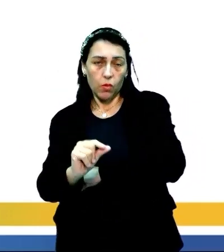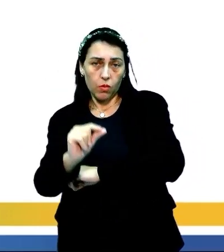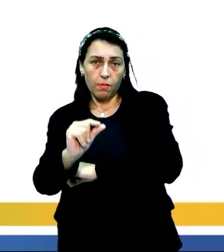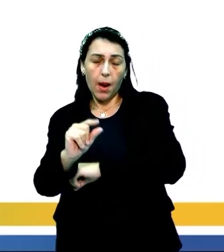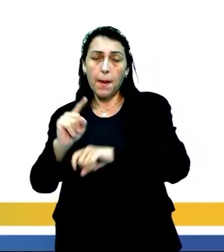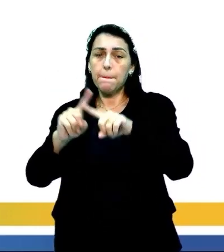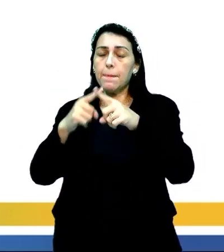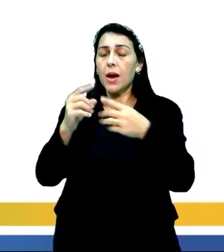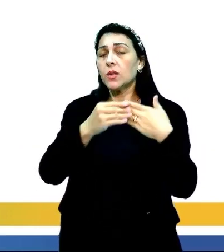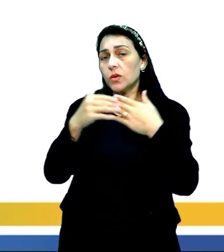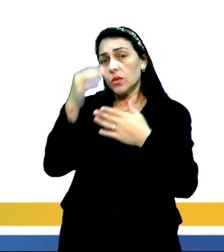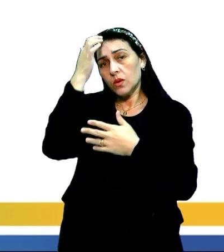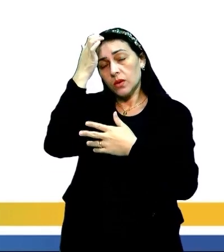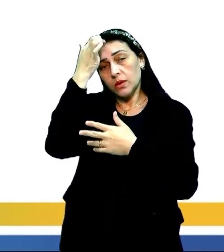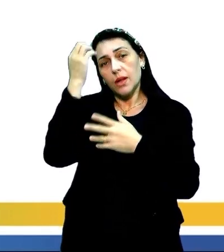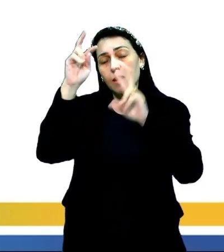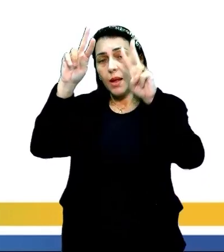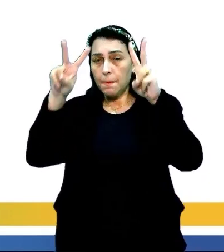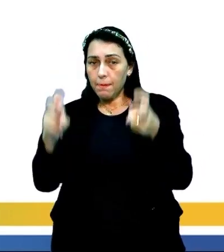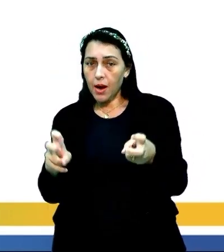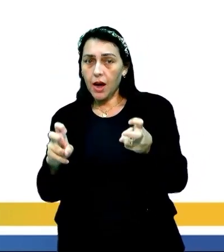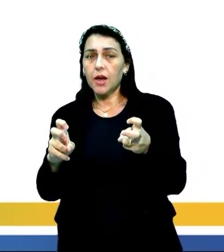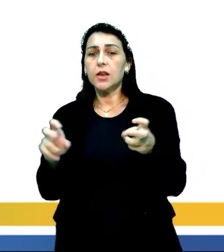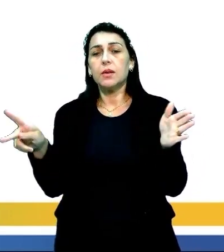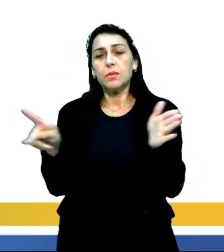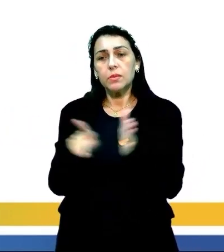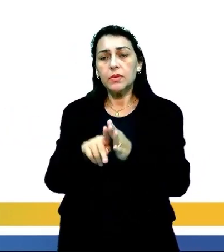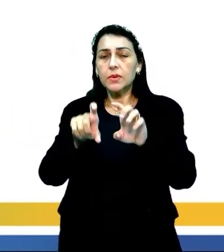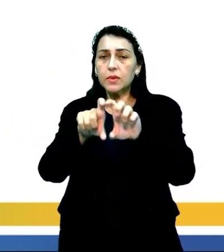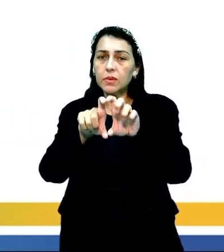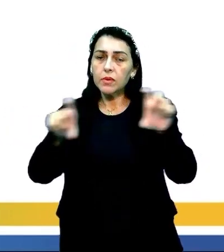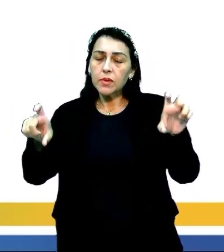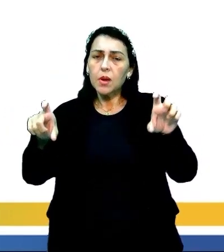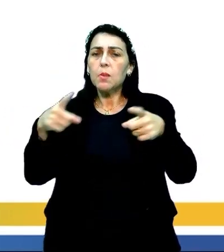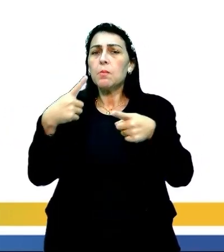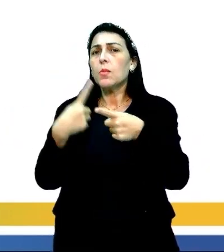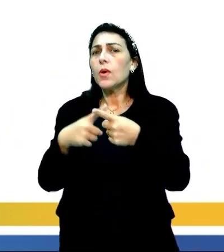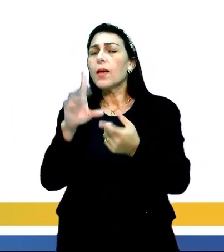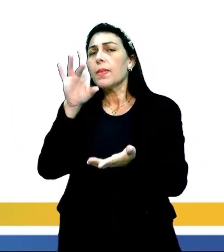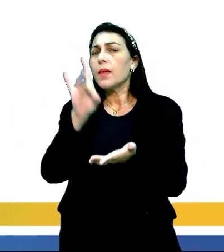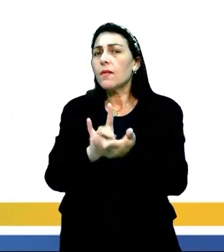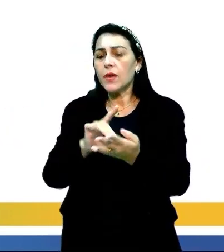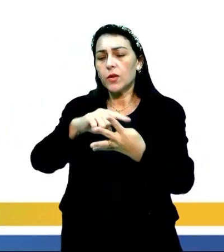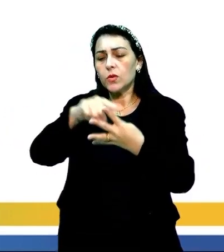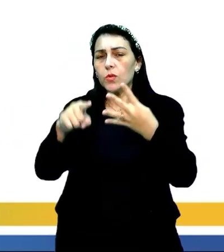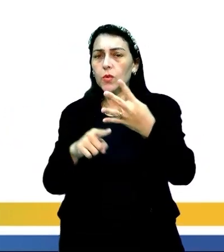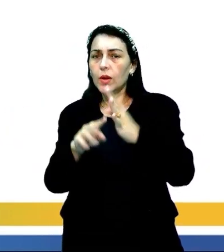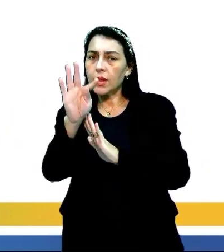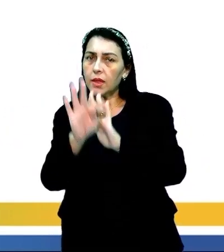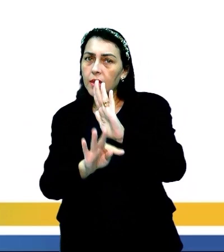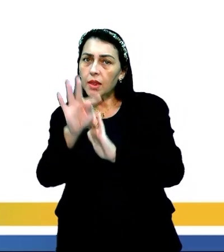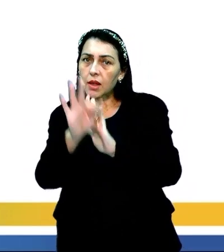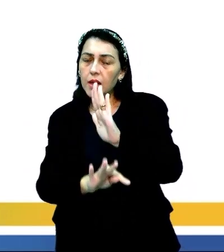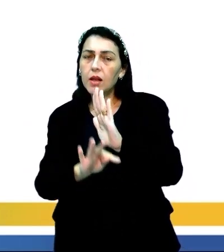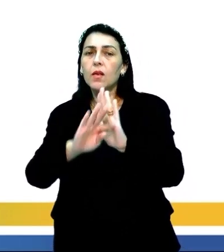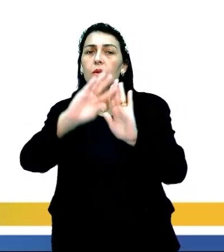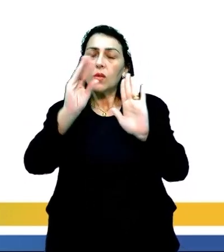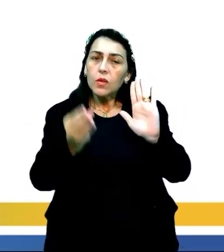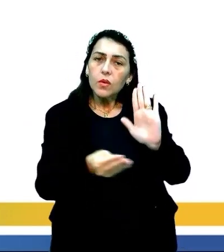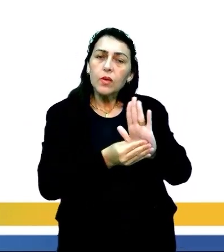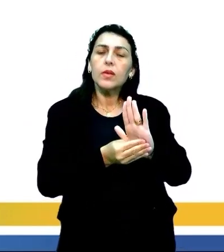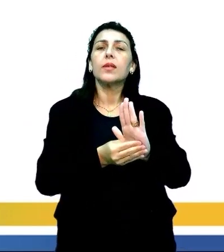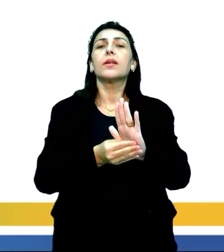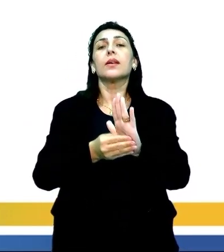curto, mas eu trouxe, assim, a temática central desse texto. Porque, na verdade, dos 4 textos que foram